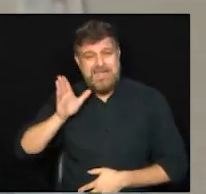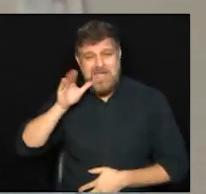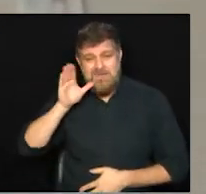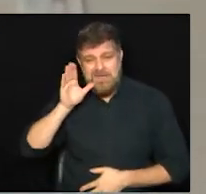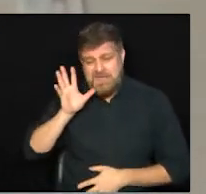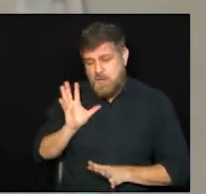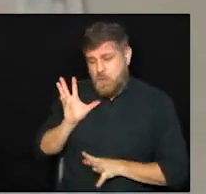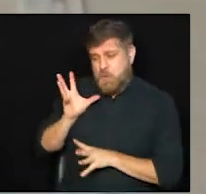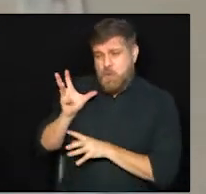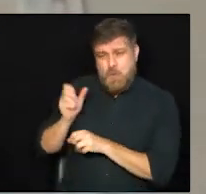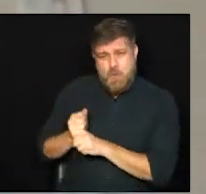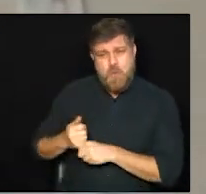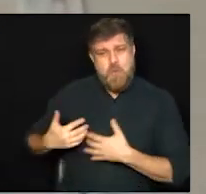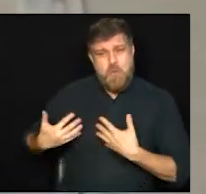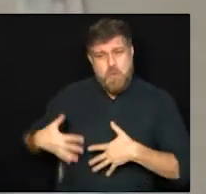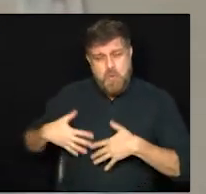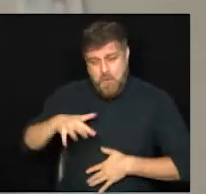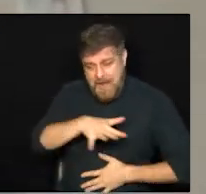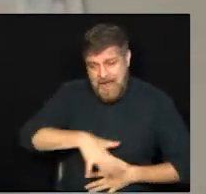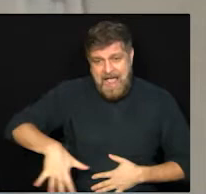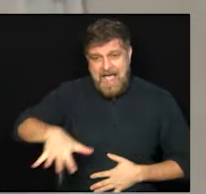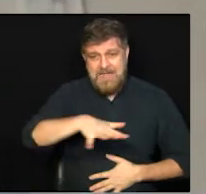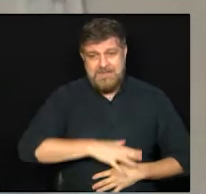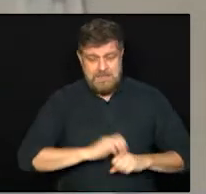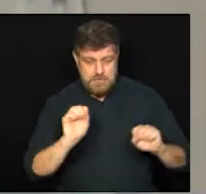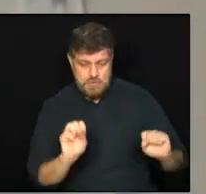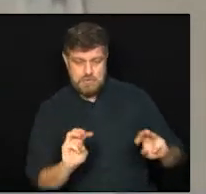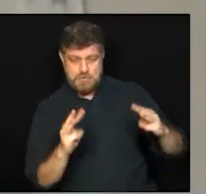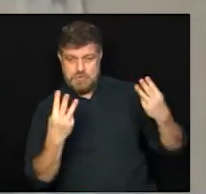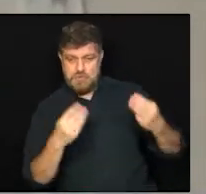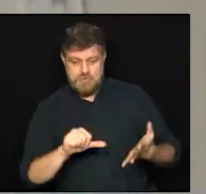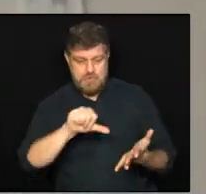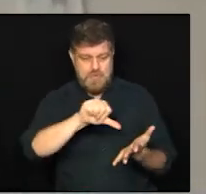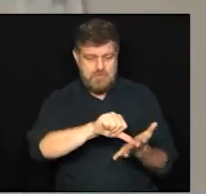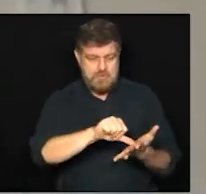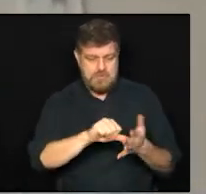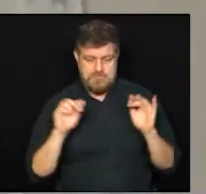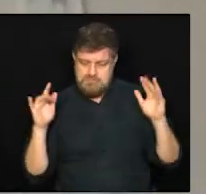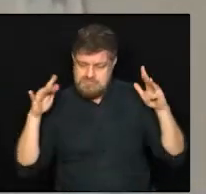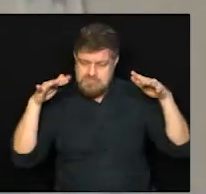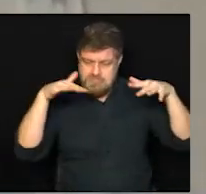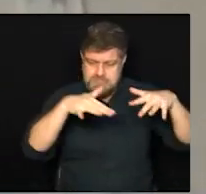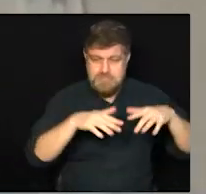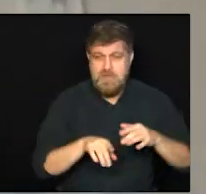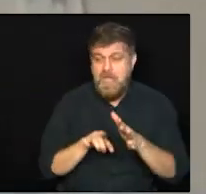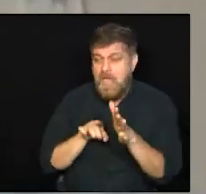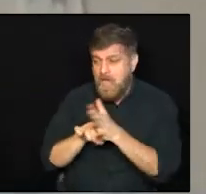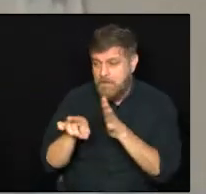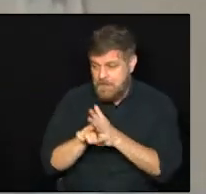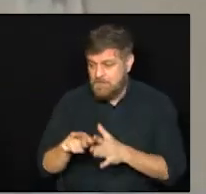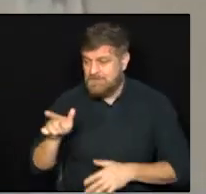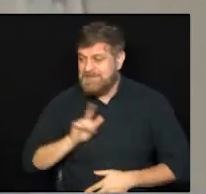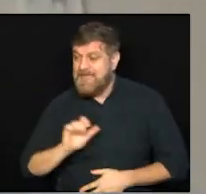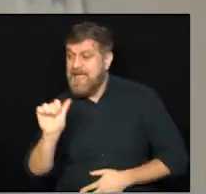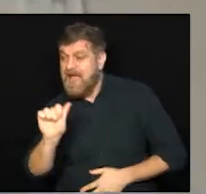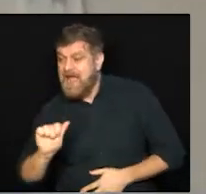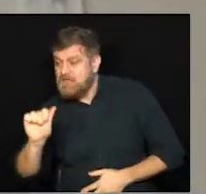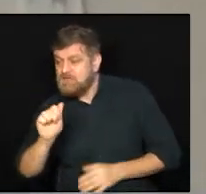quando se fala de eventos. Então, gostaria de saber se existe essa parceria, se temos como